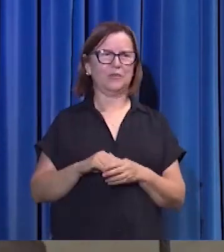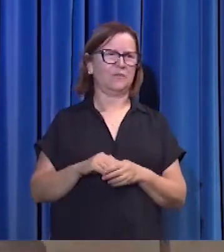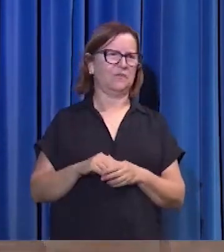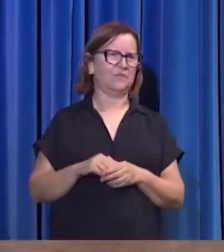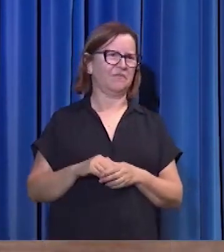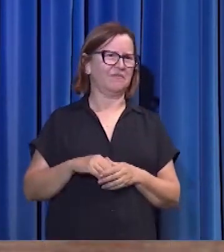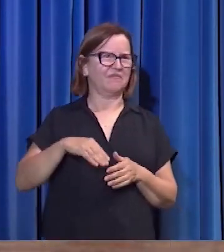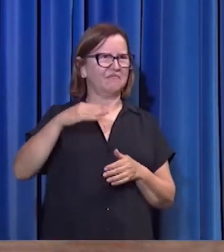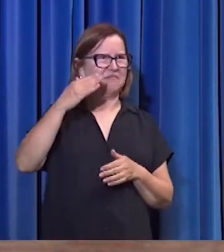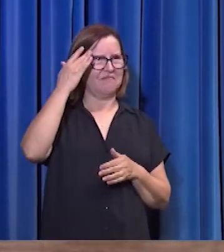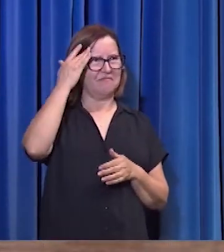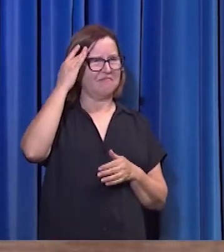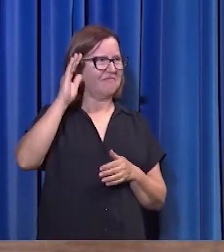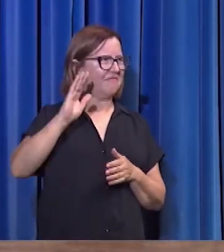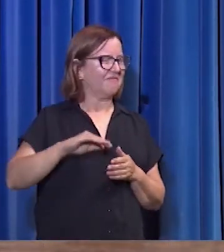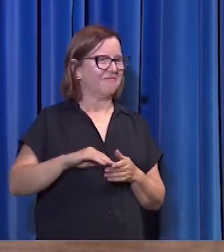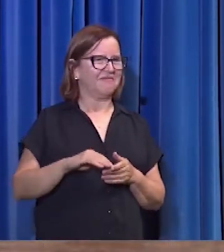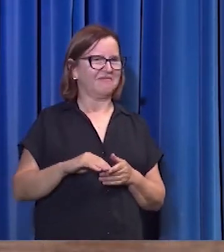não